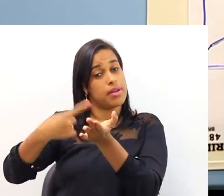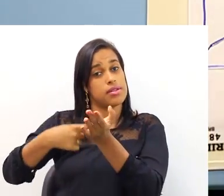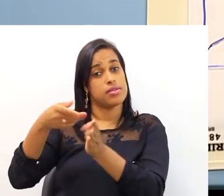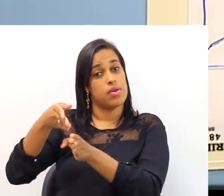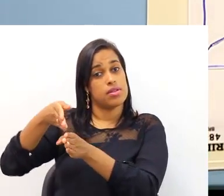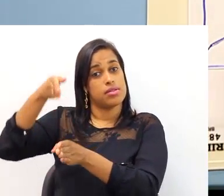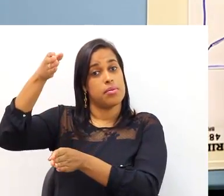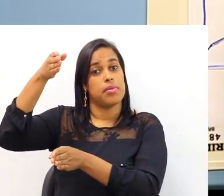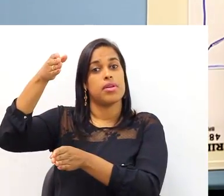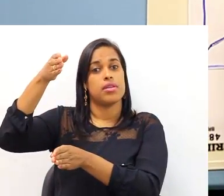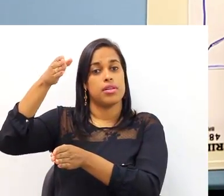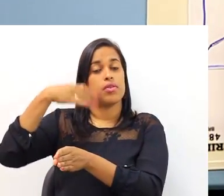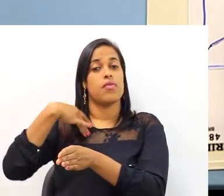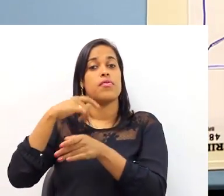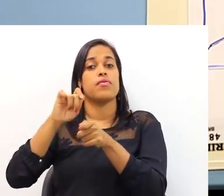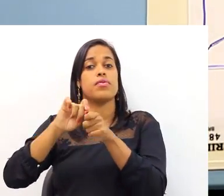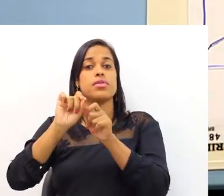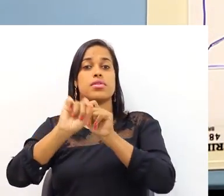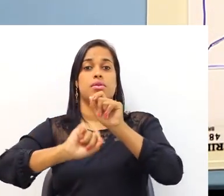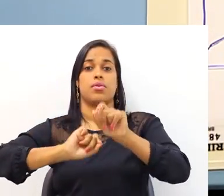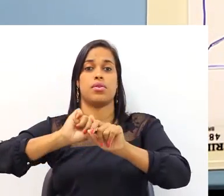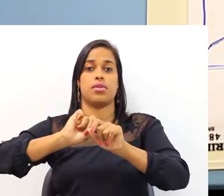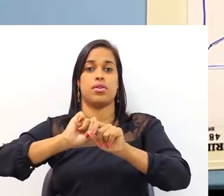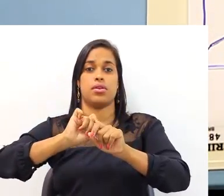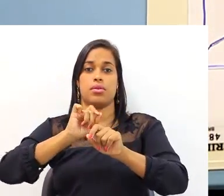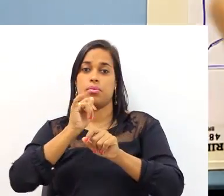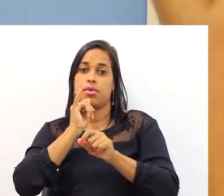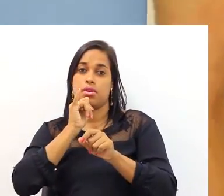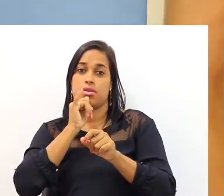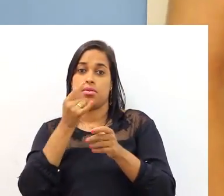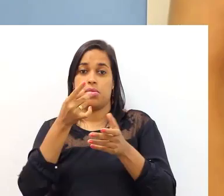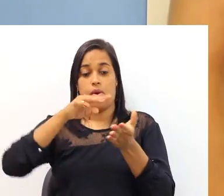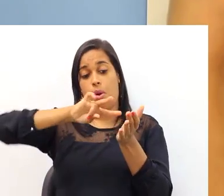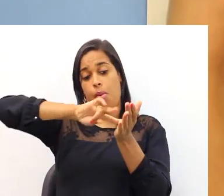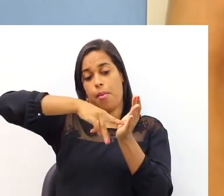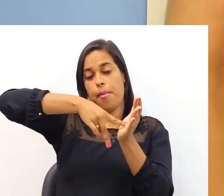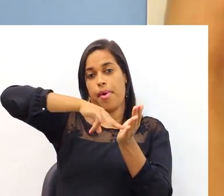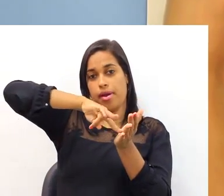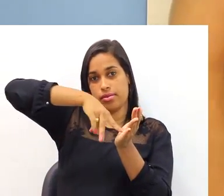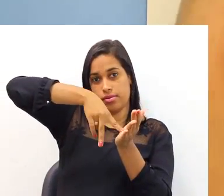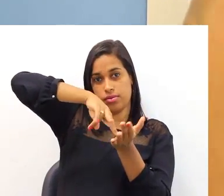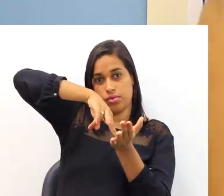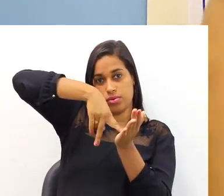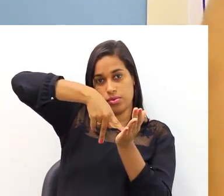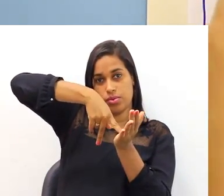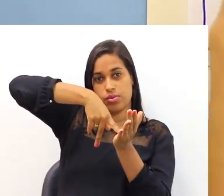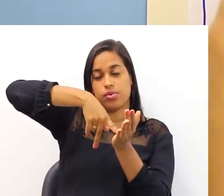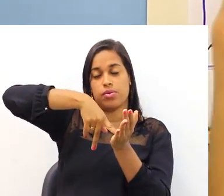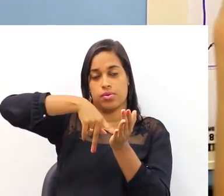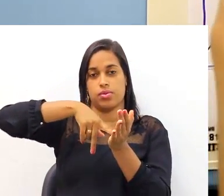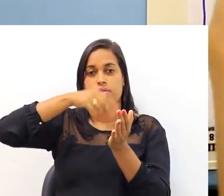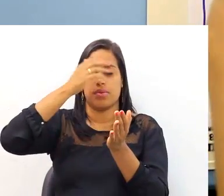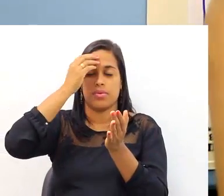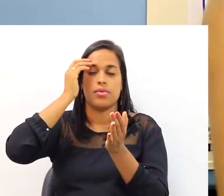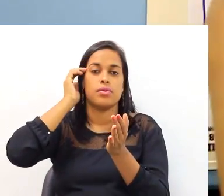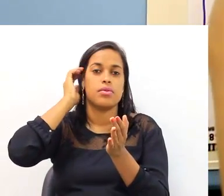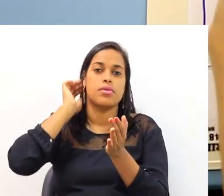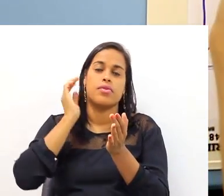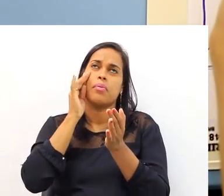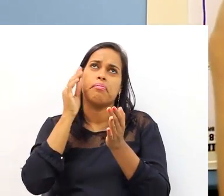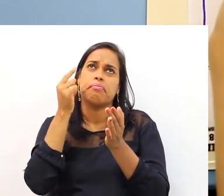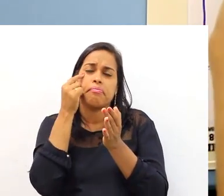lado, tá? Então, o que eu vou fazer? Posso pegar até de compasso. Aqui eu tenho 1 metro, tá? Eu vou me